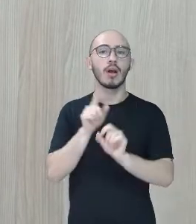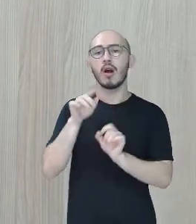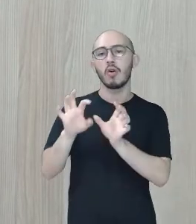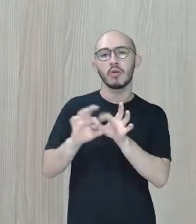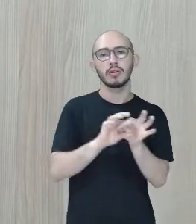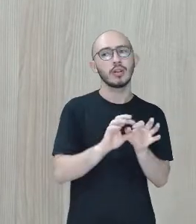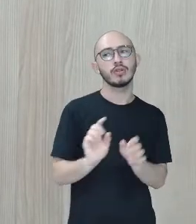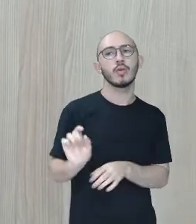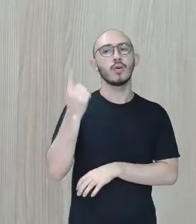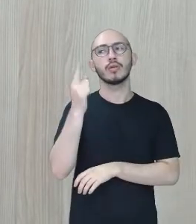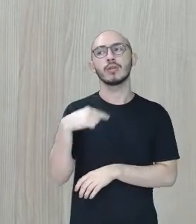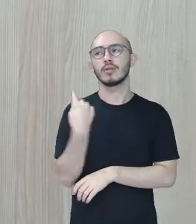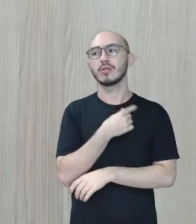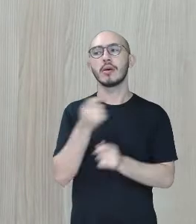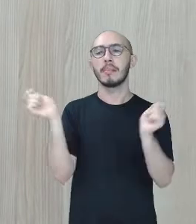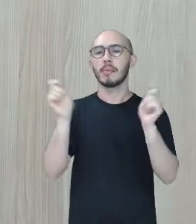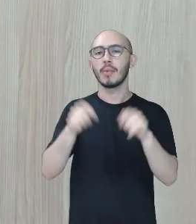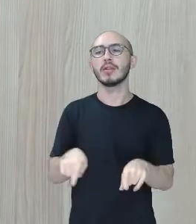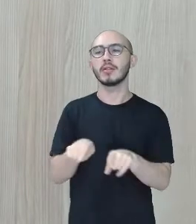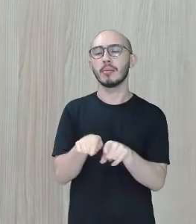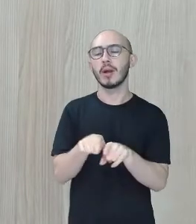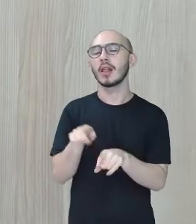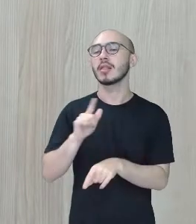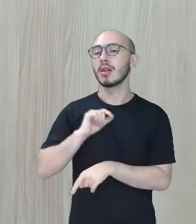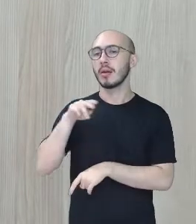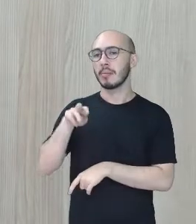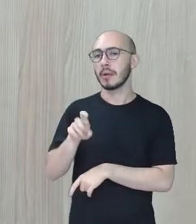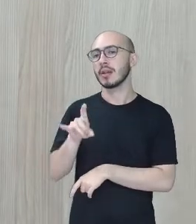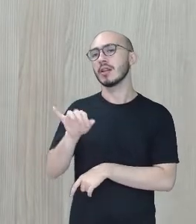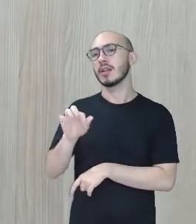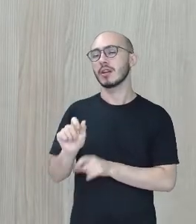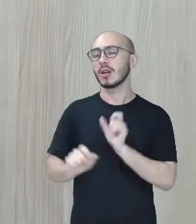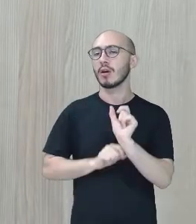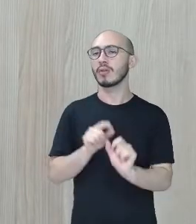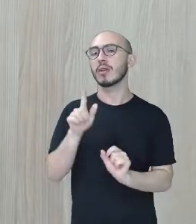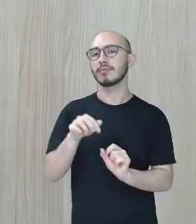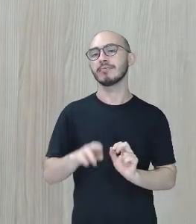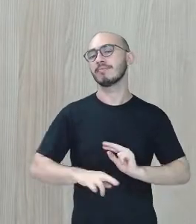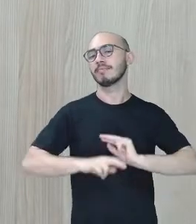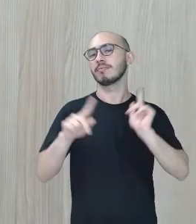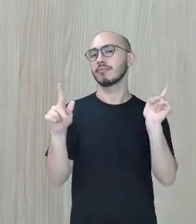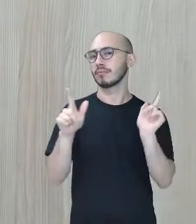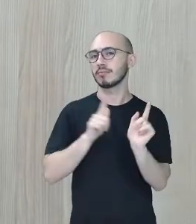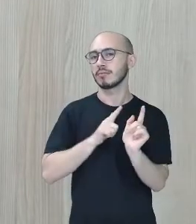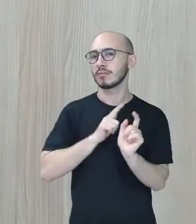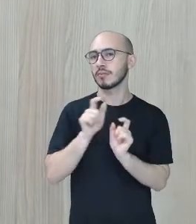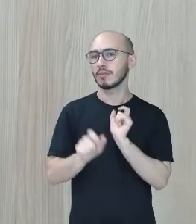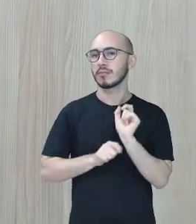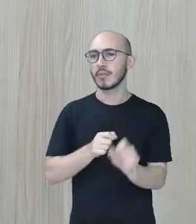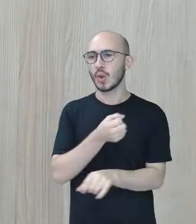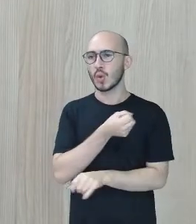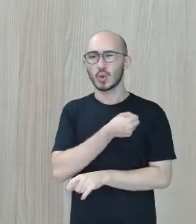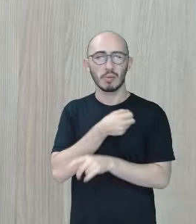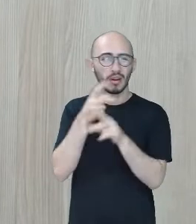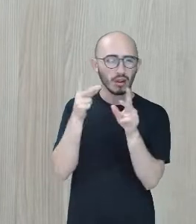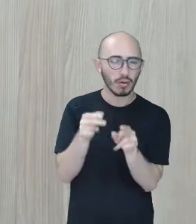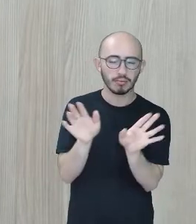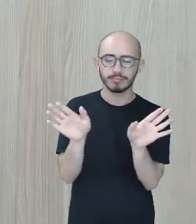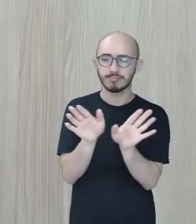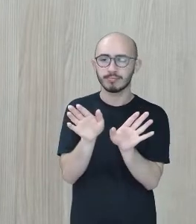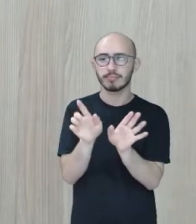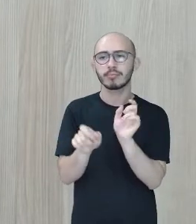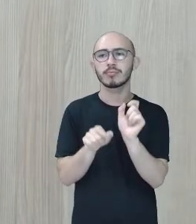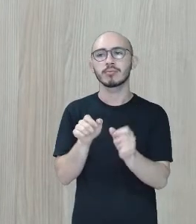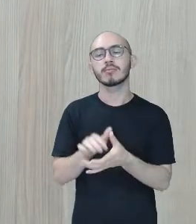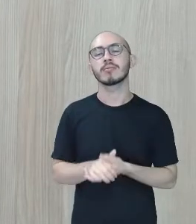situação em que a gente pode ter uma mediana que não seja um elemento daquele conjunto, né? Que não seja um número idêntico ao que aparece